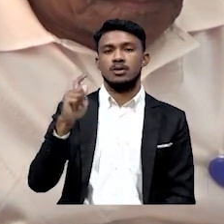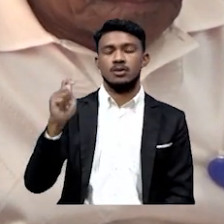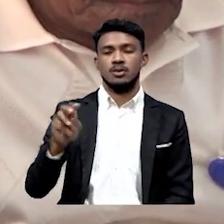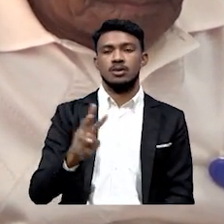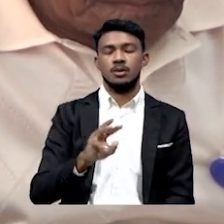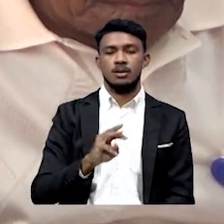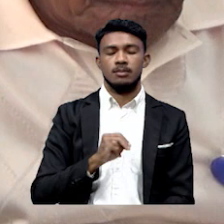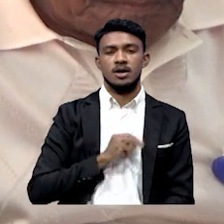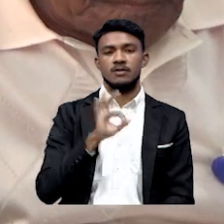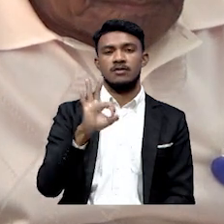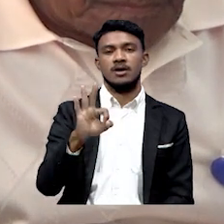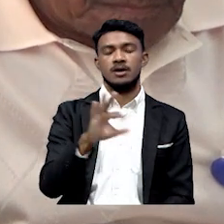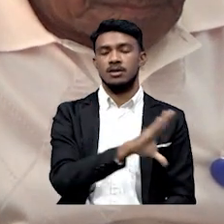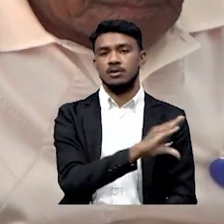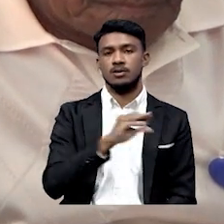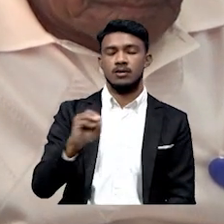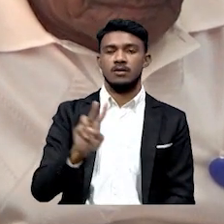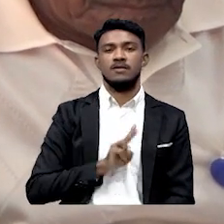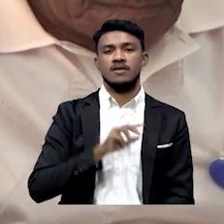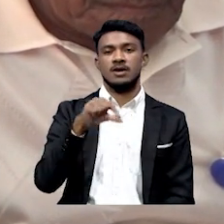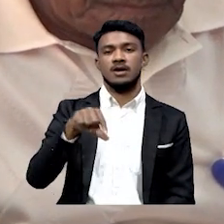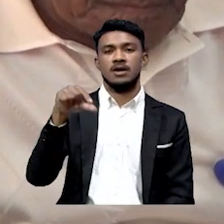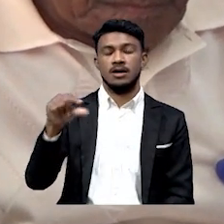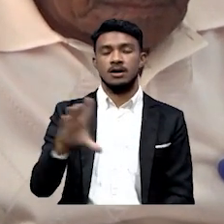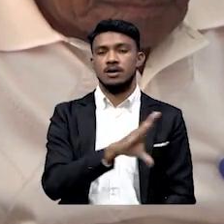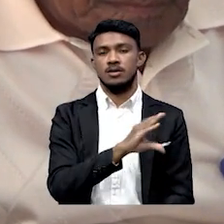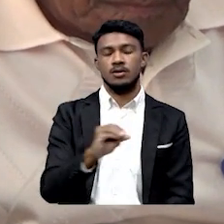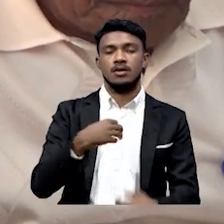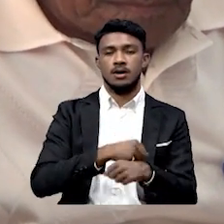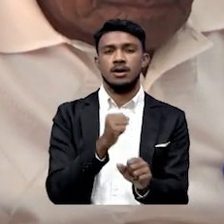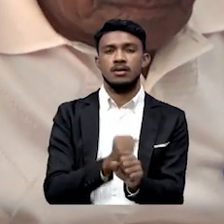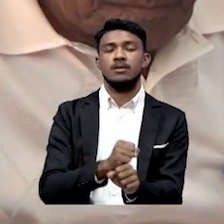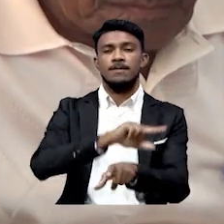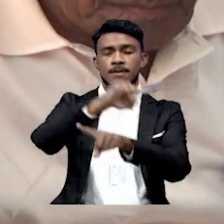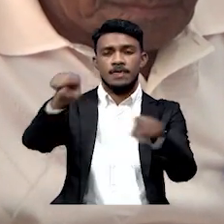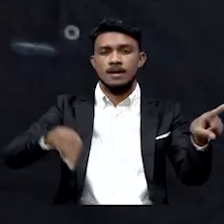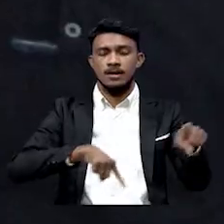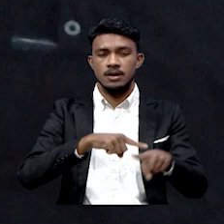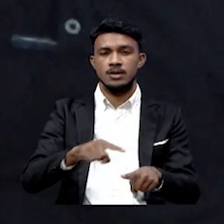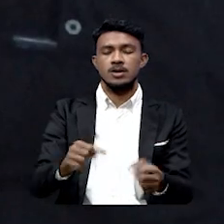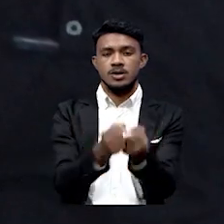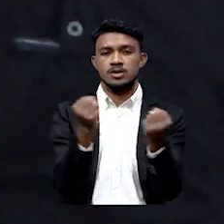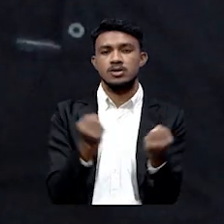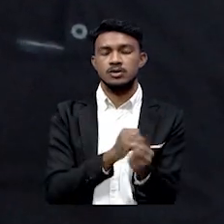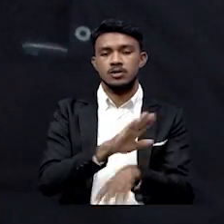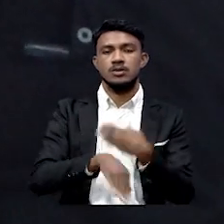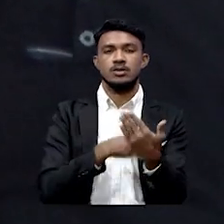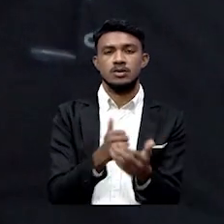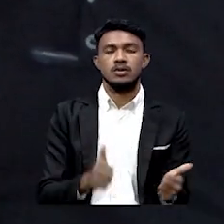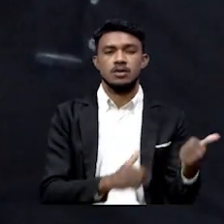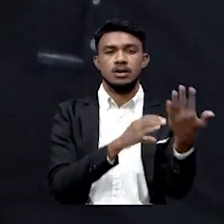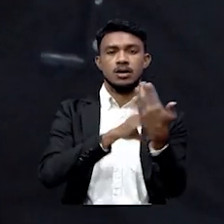Manufahi No Vikeke. No sei haleu e a suco hotu-hotu tu ir calendário